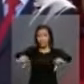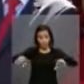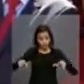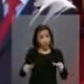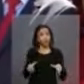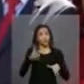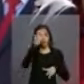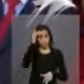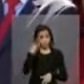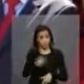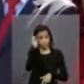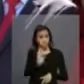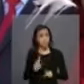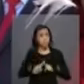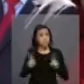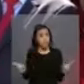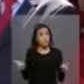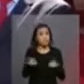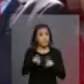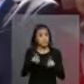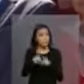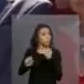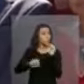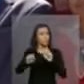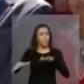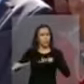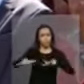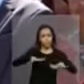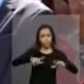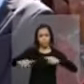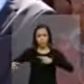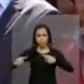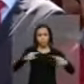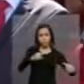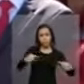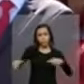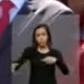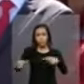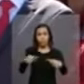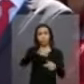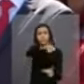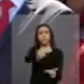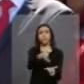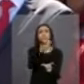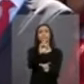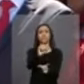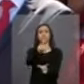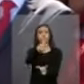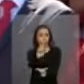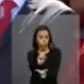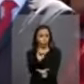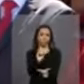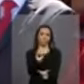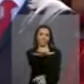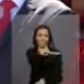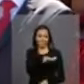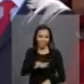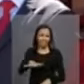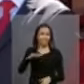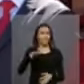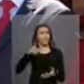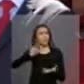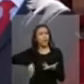o que está também em jogo nesse Golpe é todas as